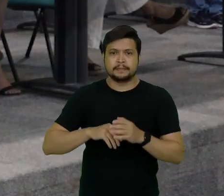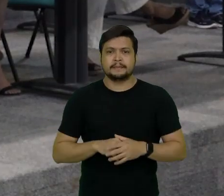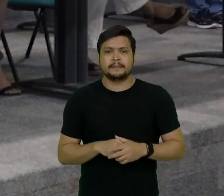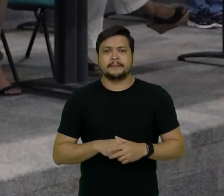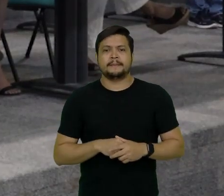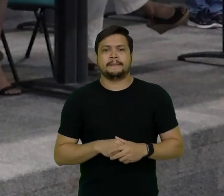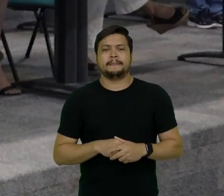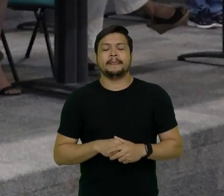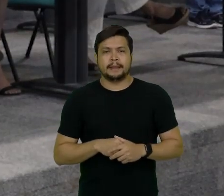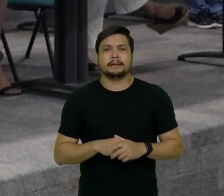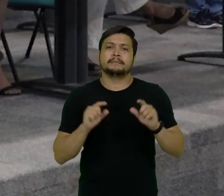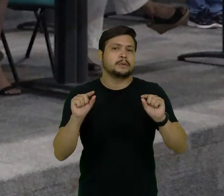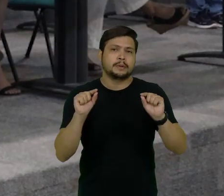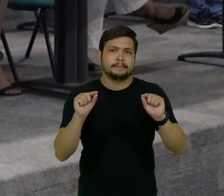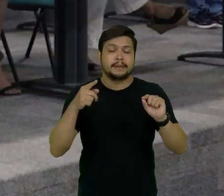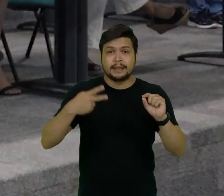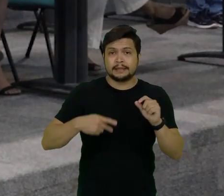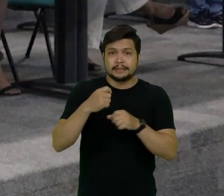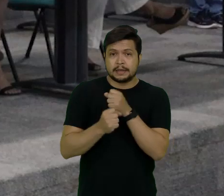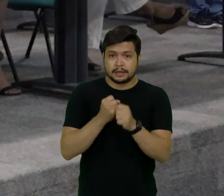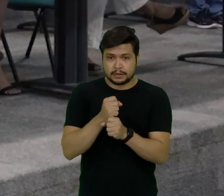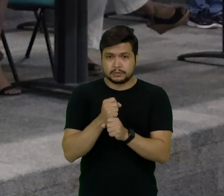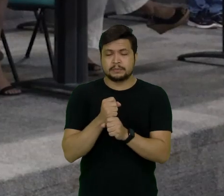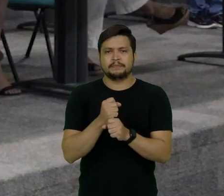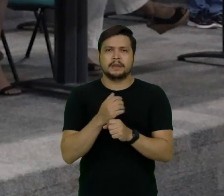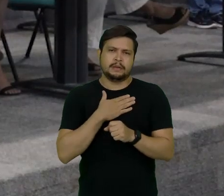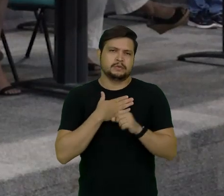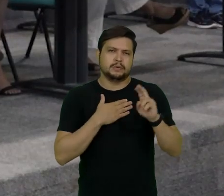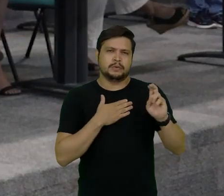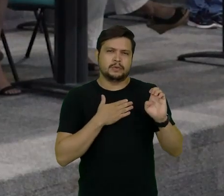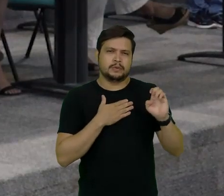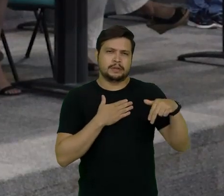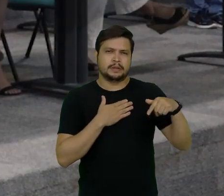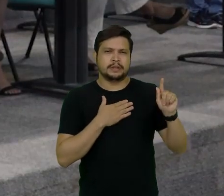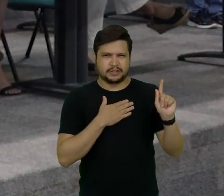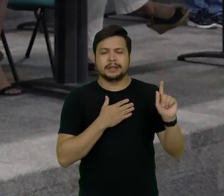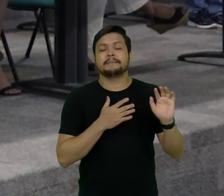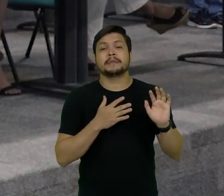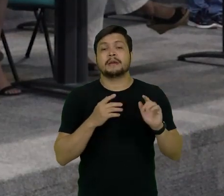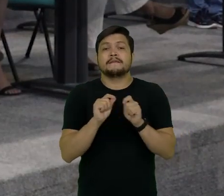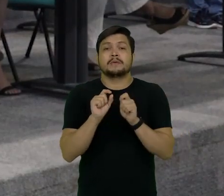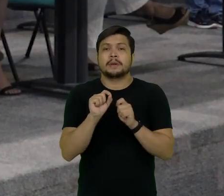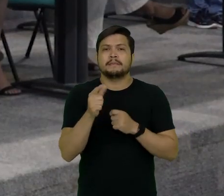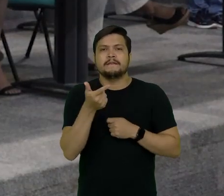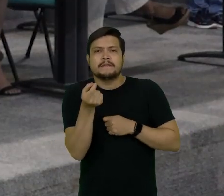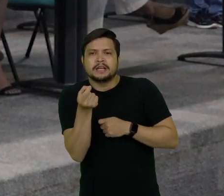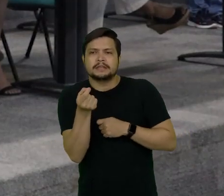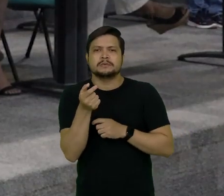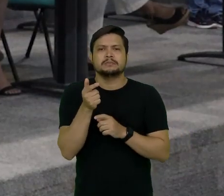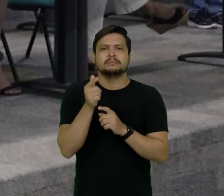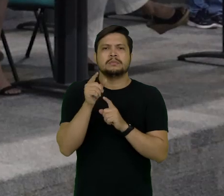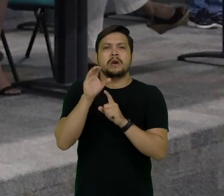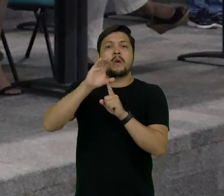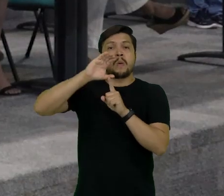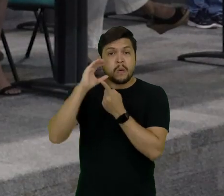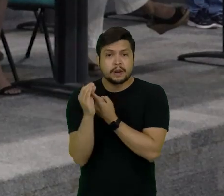a gente realizou esse ano, o senhor da engenharia, o 20º congresso na área de engenharia, mas eu